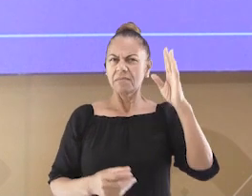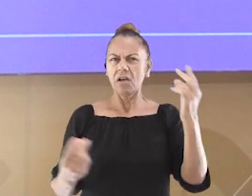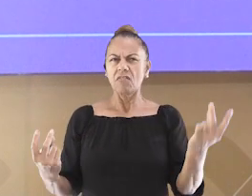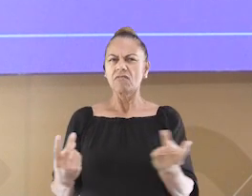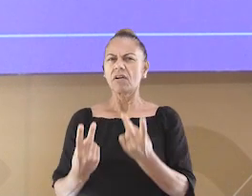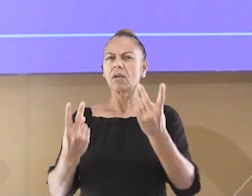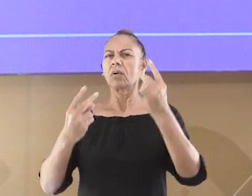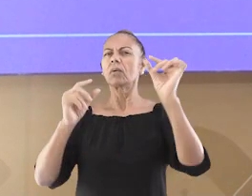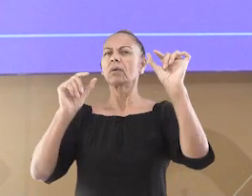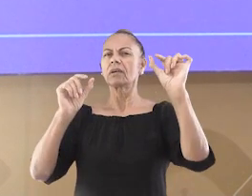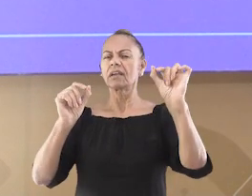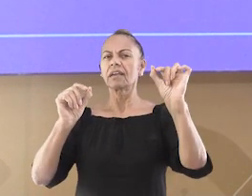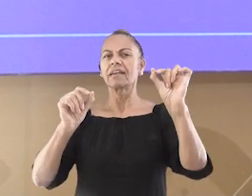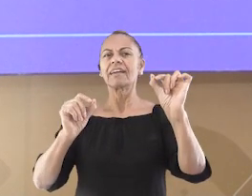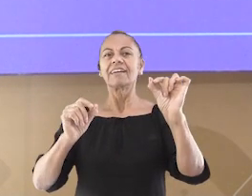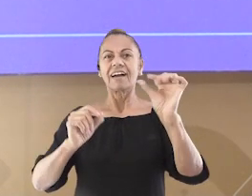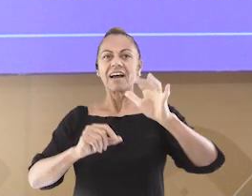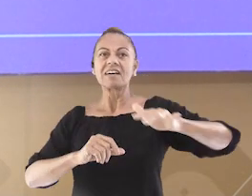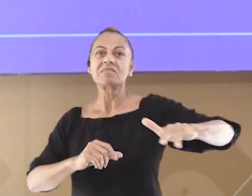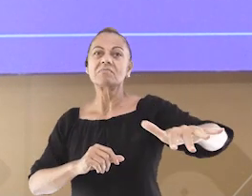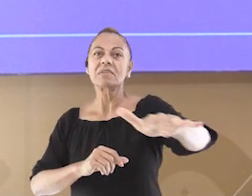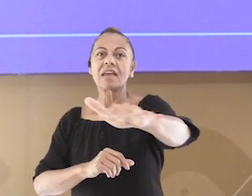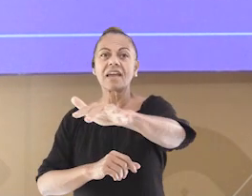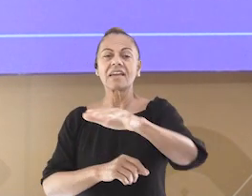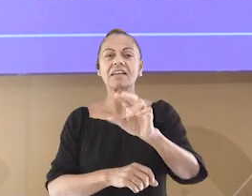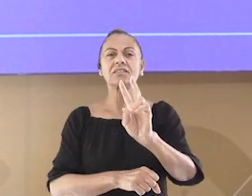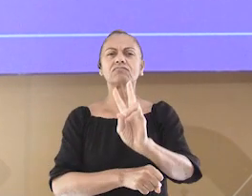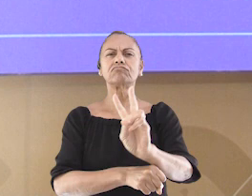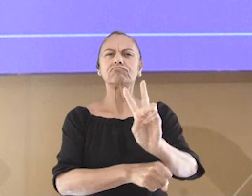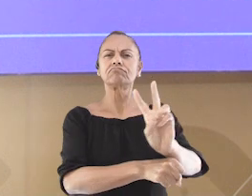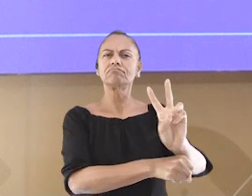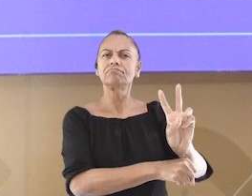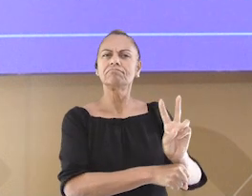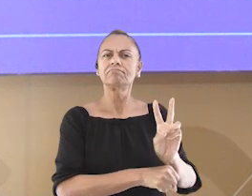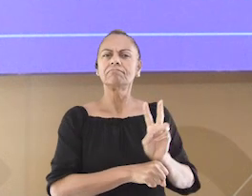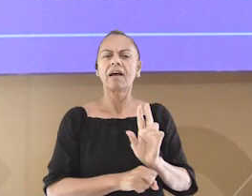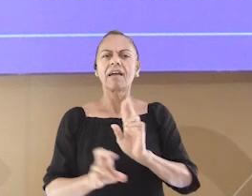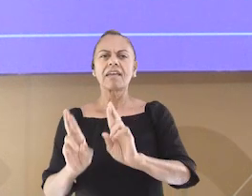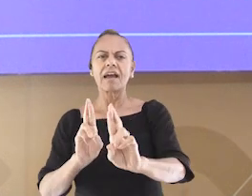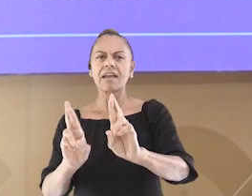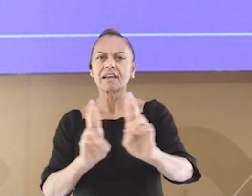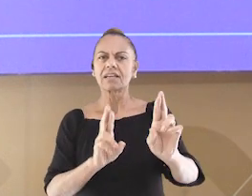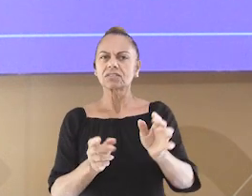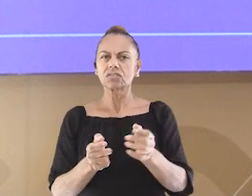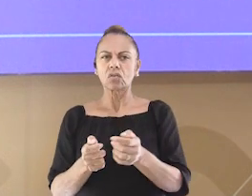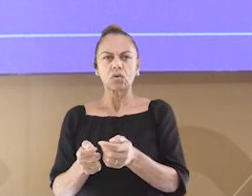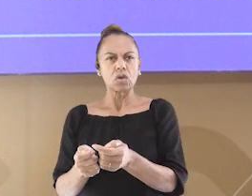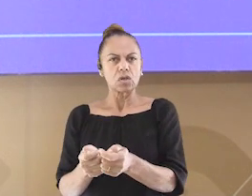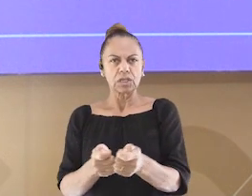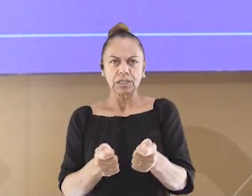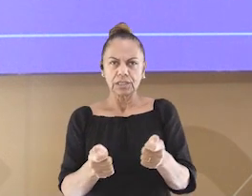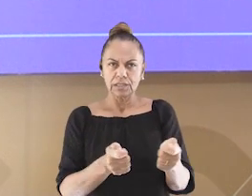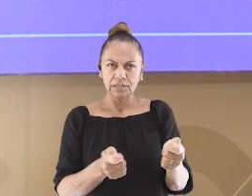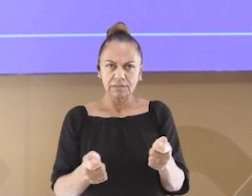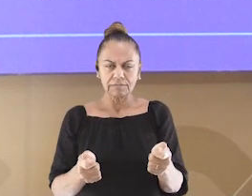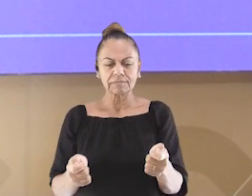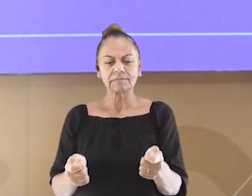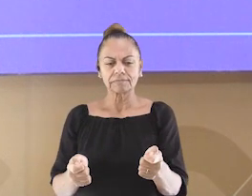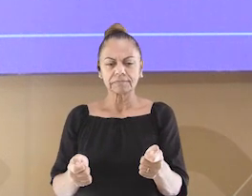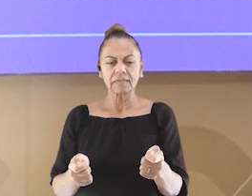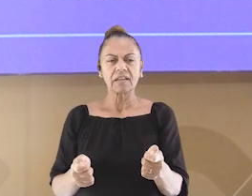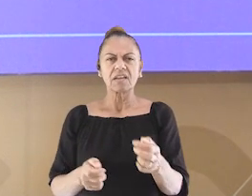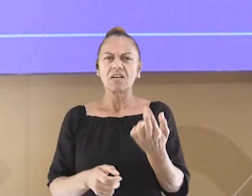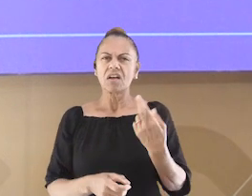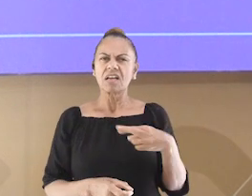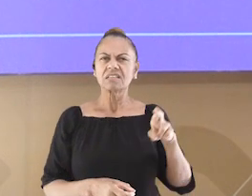de ser, agir e estar no mundo. Alguns dos principais valores são a preservação ambiental e a busca